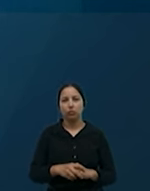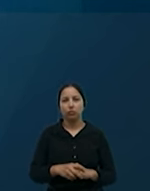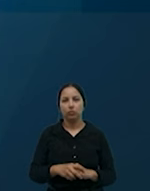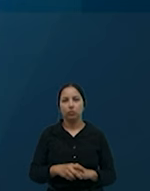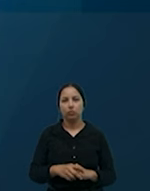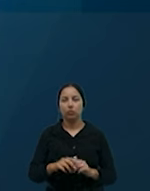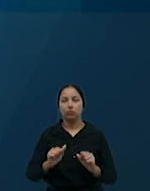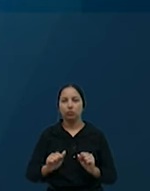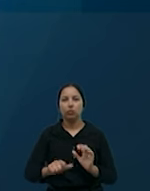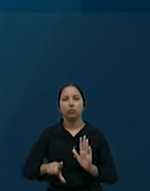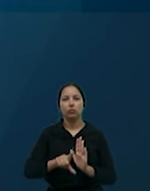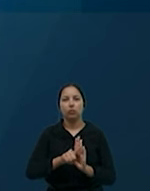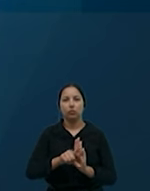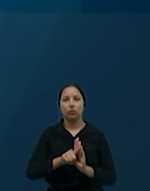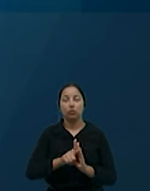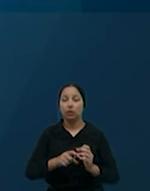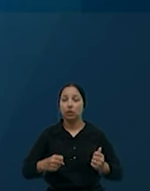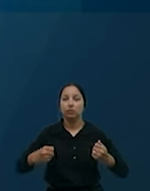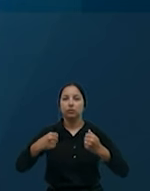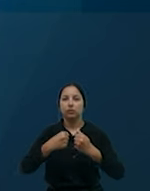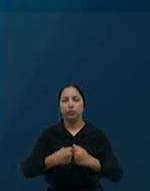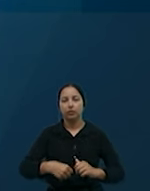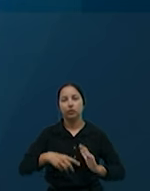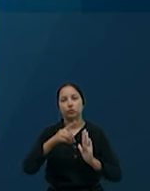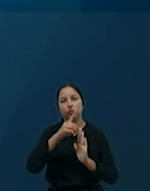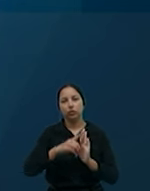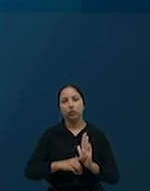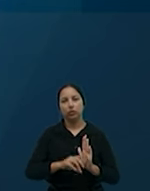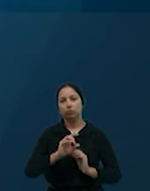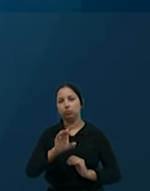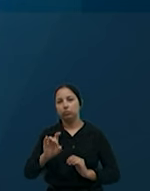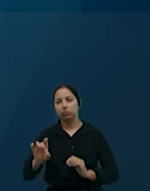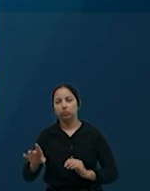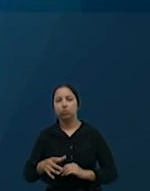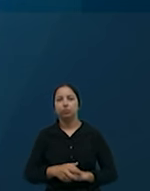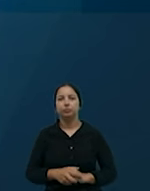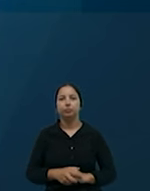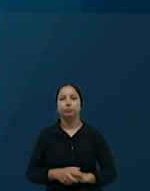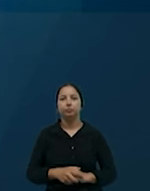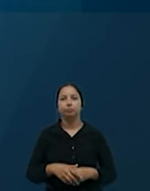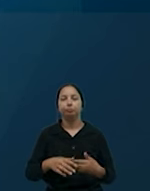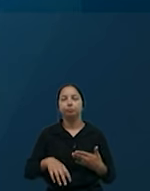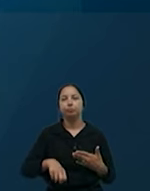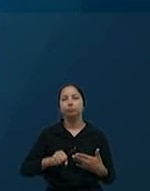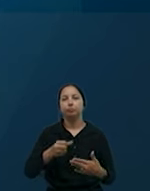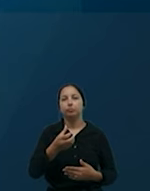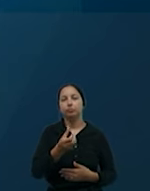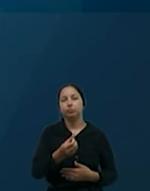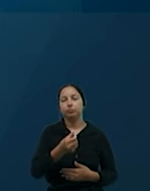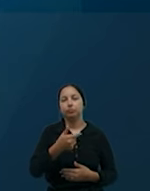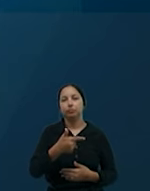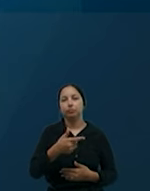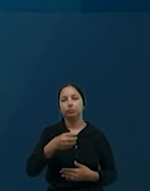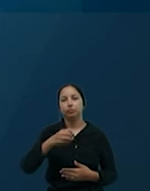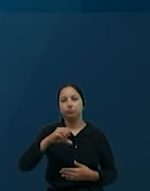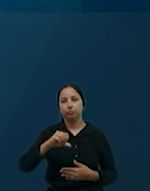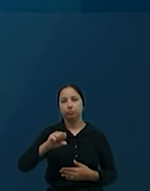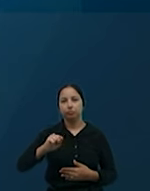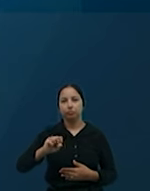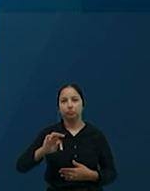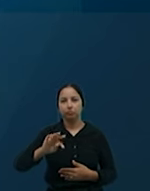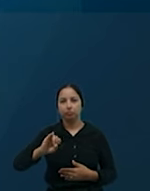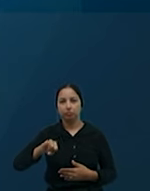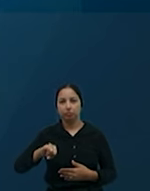classe correspondente. Nessa medida, e nos termos da súmula 629 do STF, não é necessário sequer